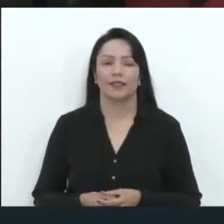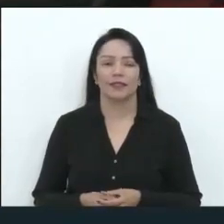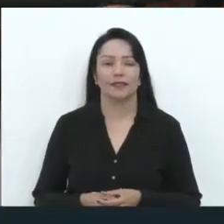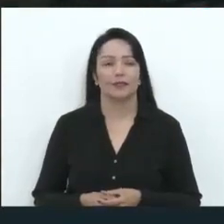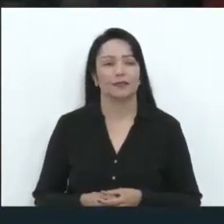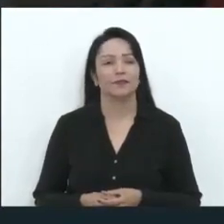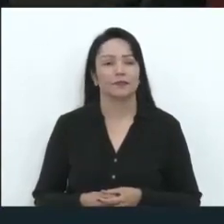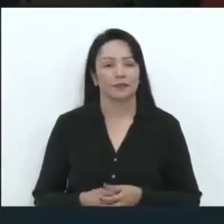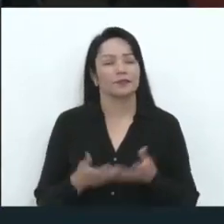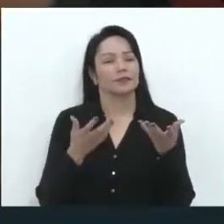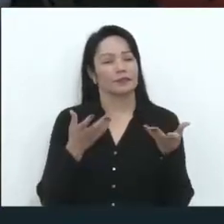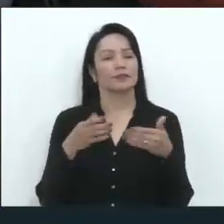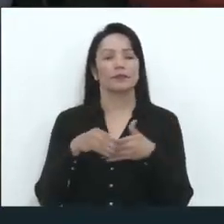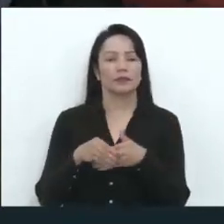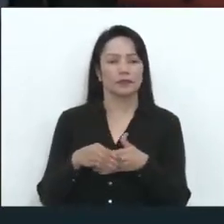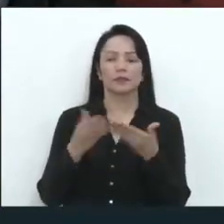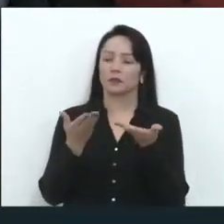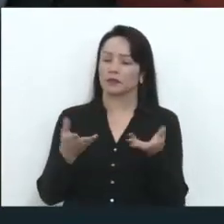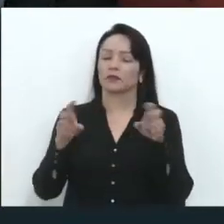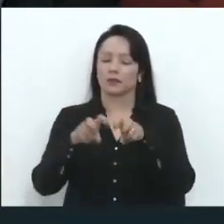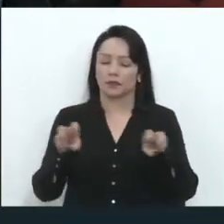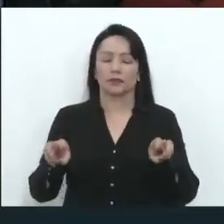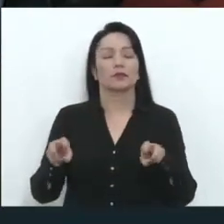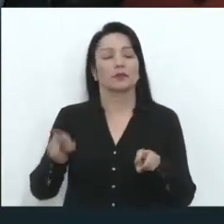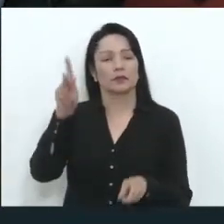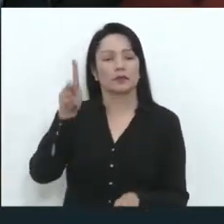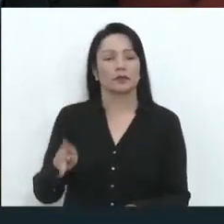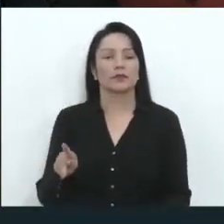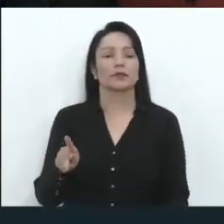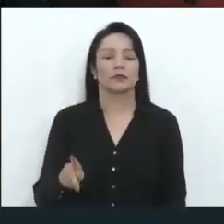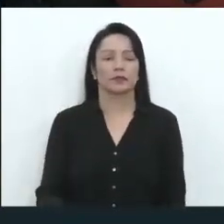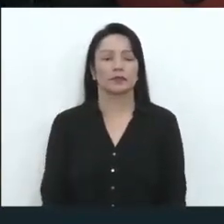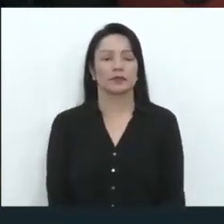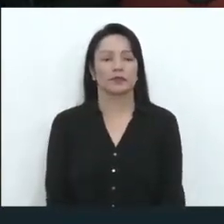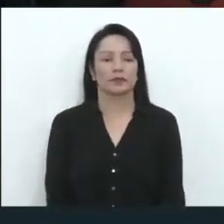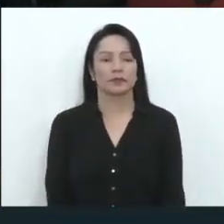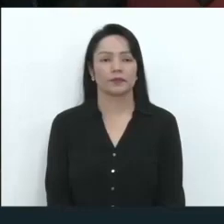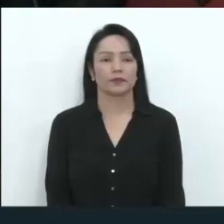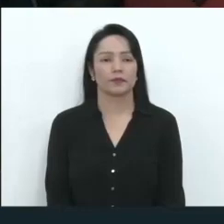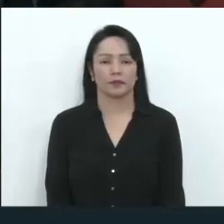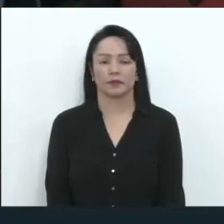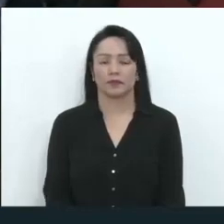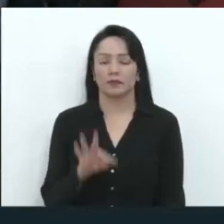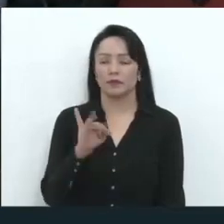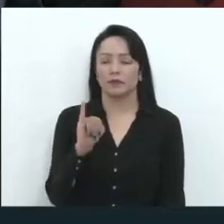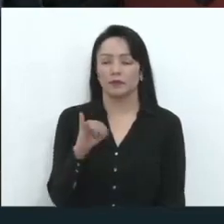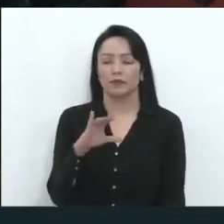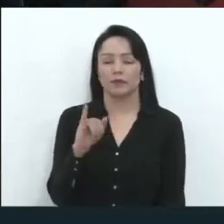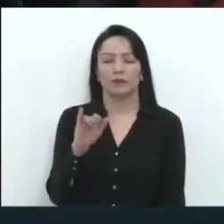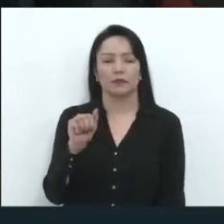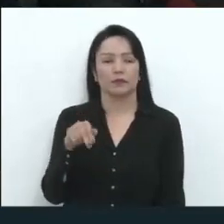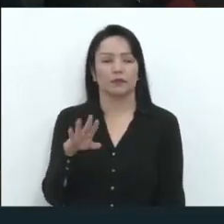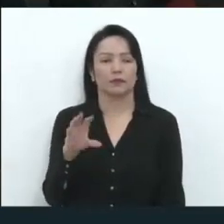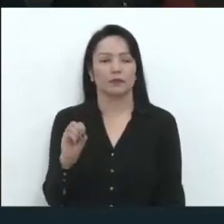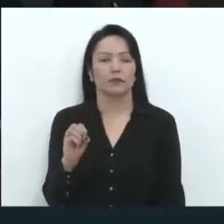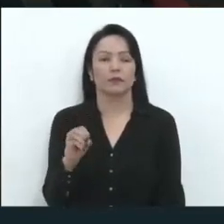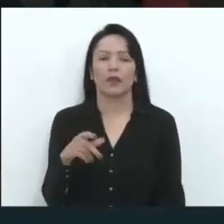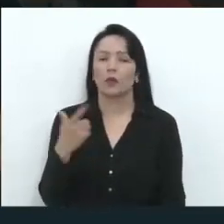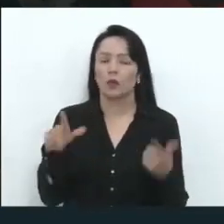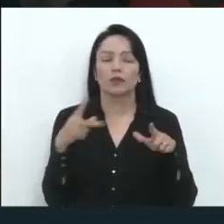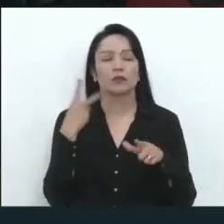Quero cumprimentar aqui a mesa, o presidente da Câmara, Tiziano, os demais vereadores que se